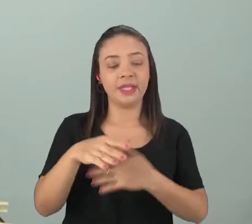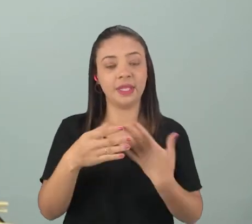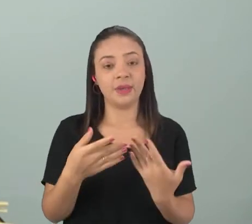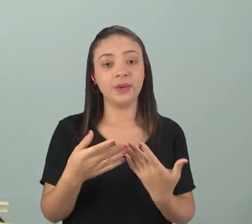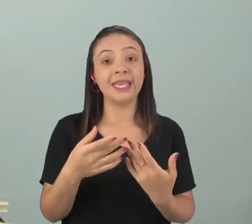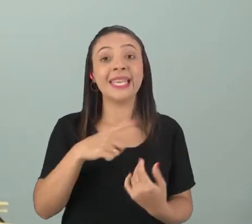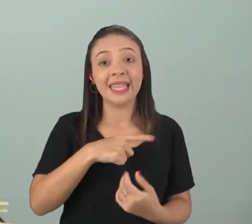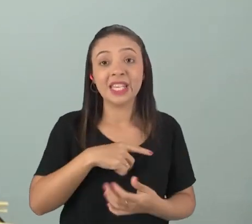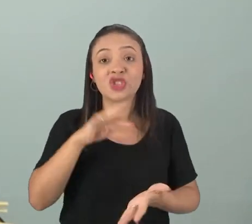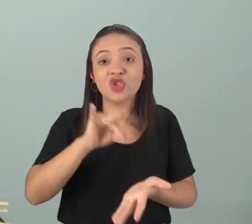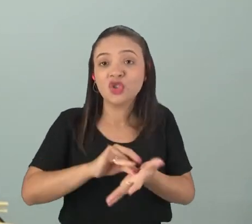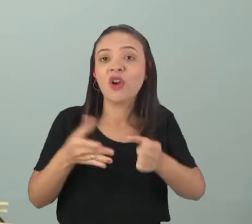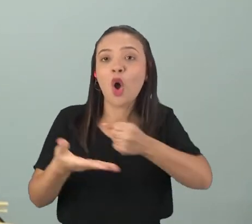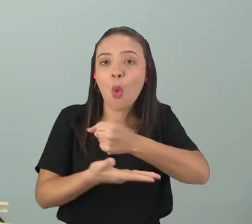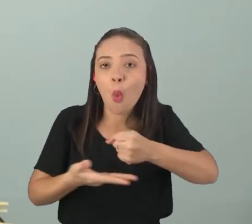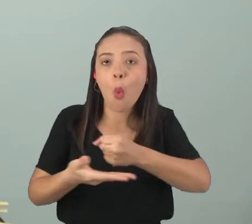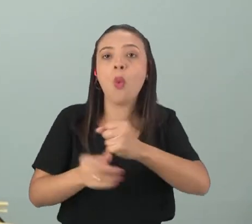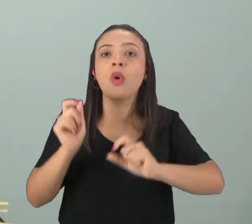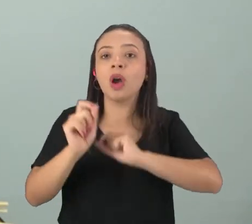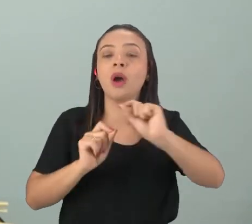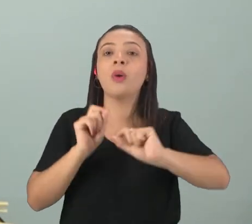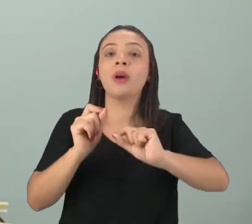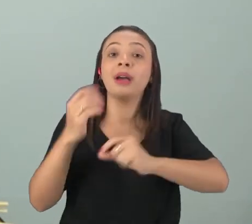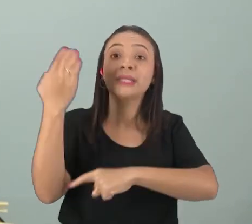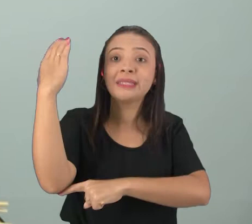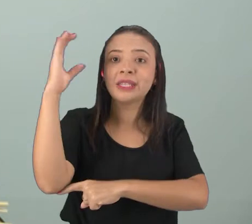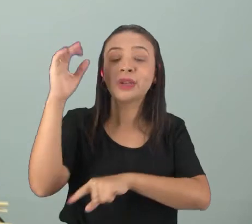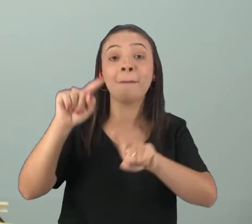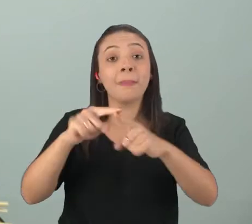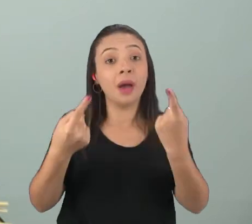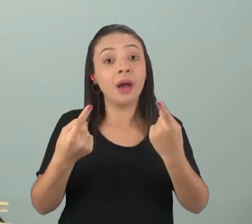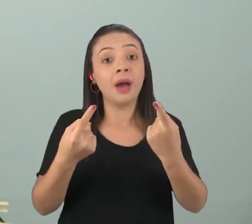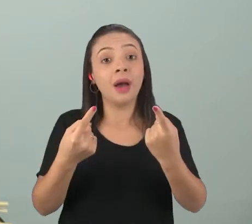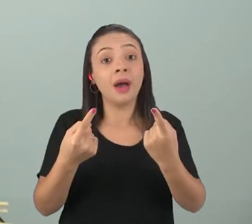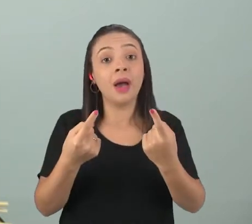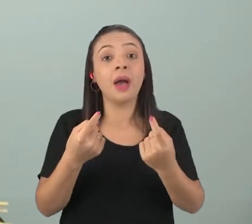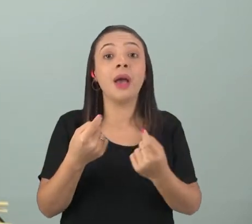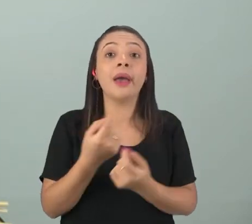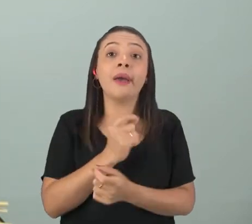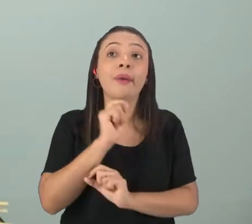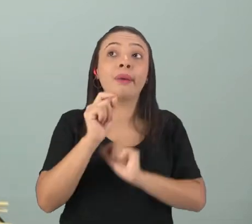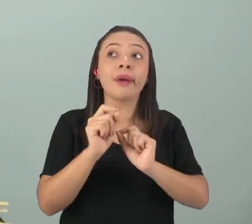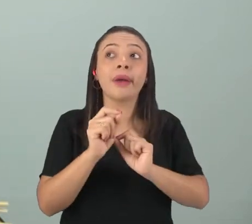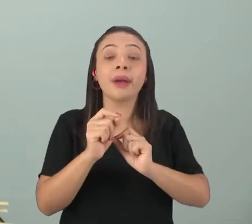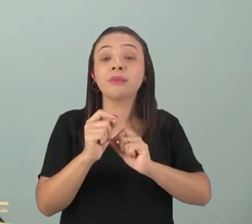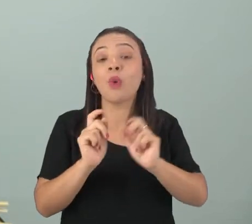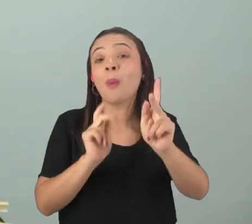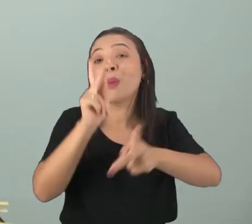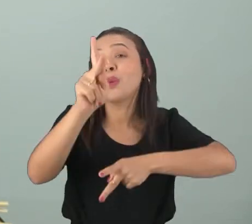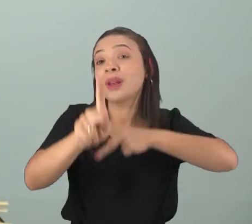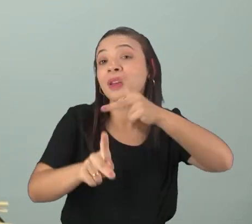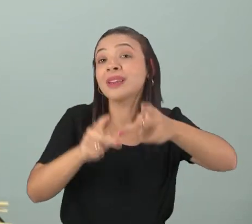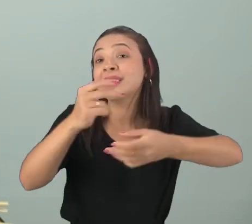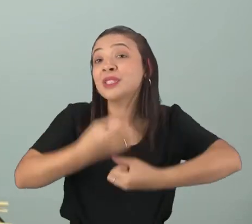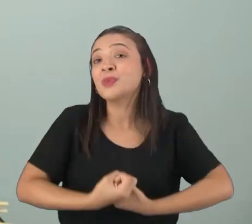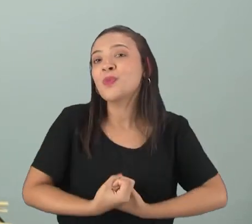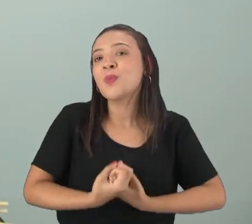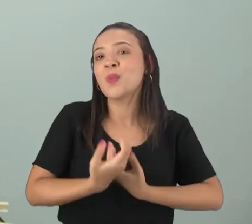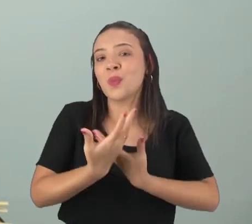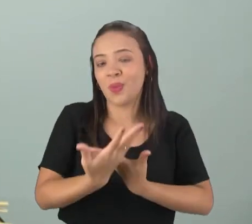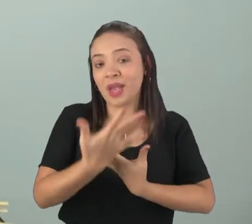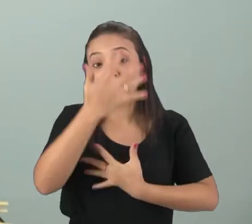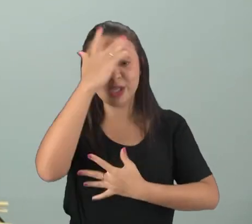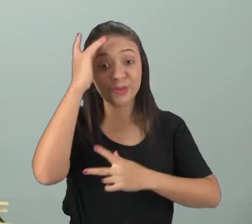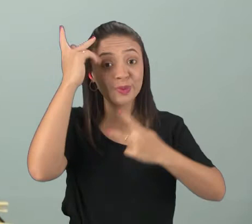base científica. Porém, são formas populares, né, de expressar o que as